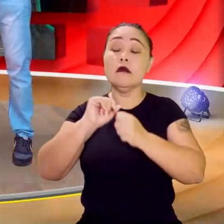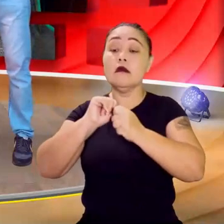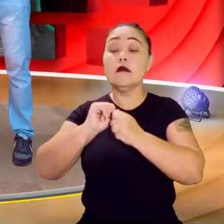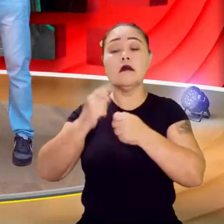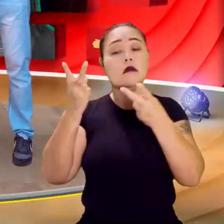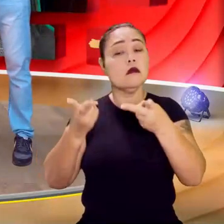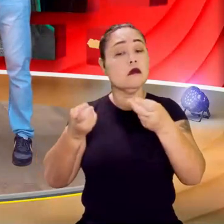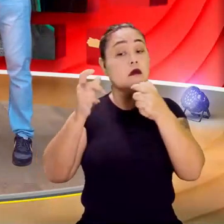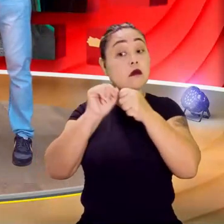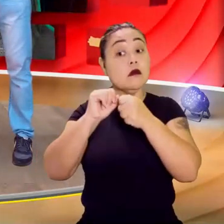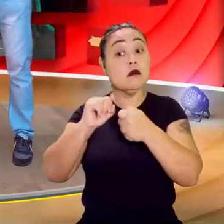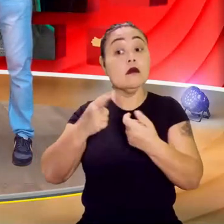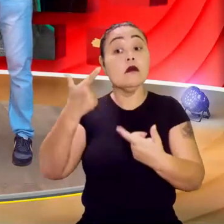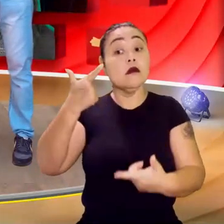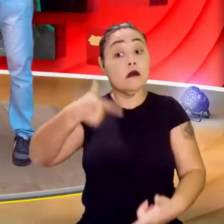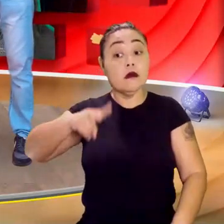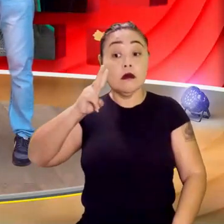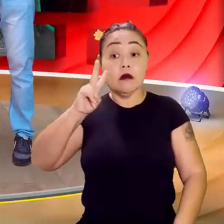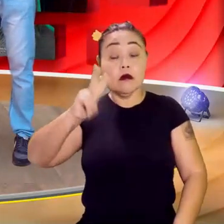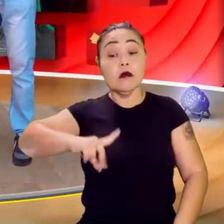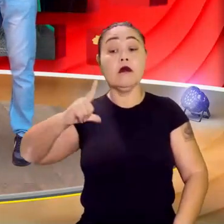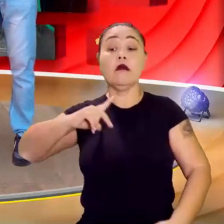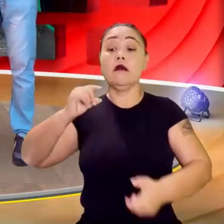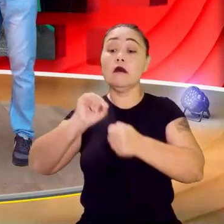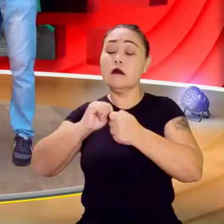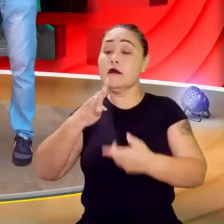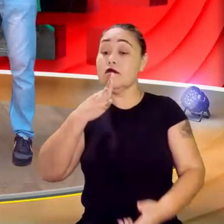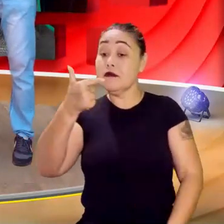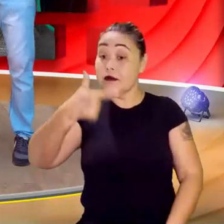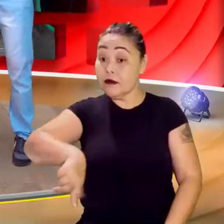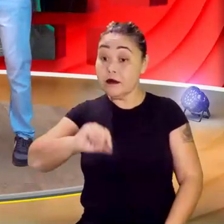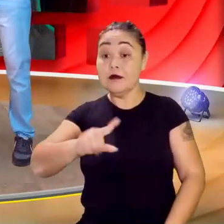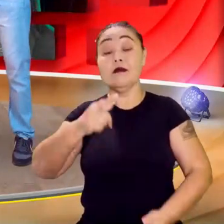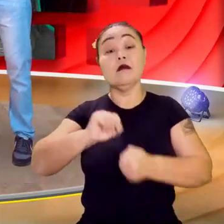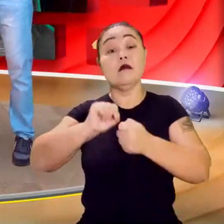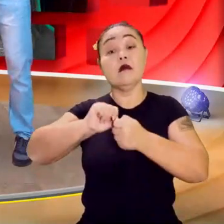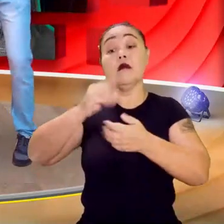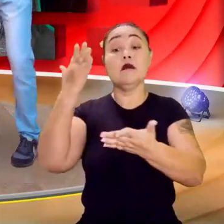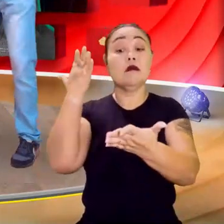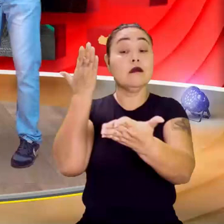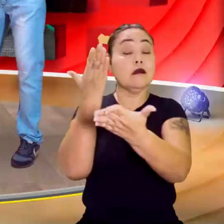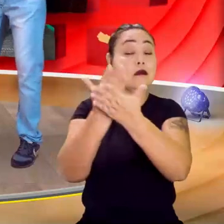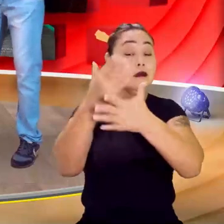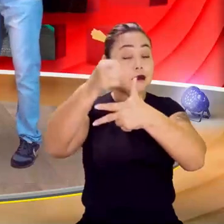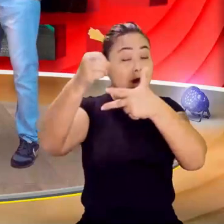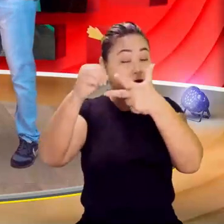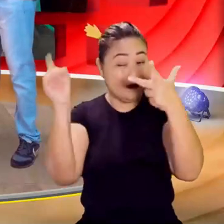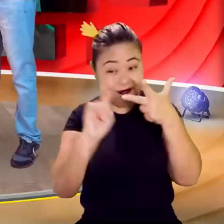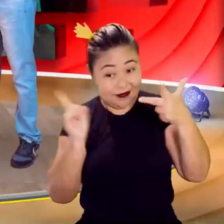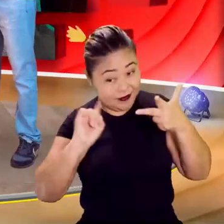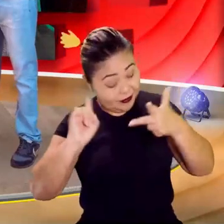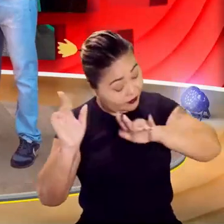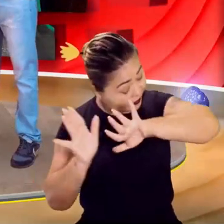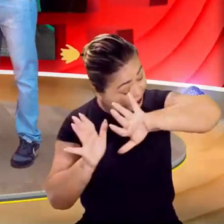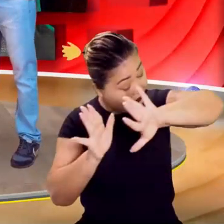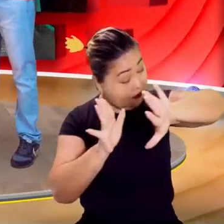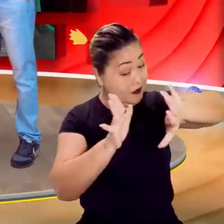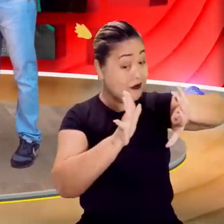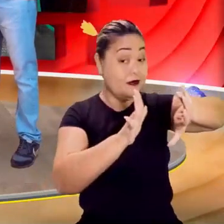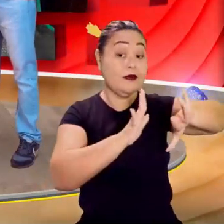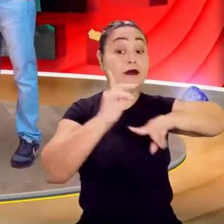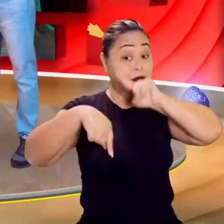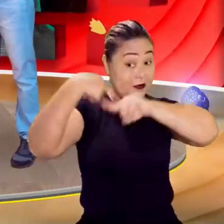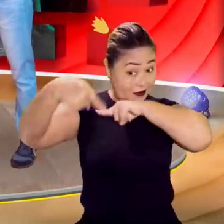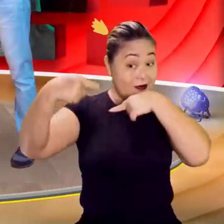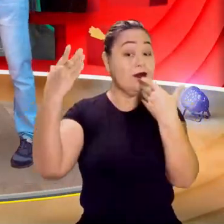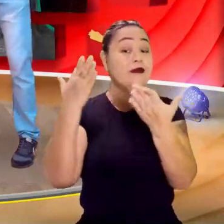algumas coisas. Uhum. E nada melhor do que rever e reconhecer do que uma aula do Enem. Não! Do que um quiz. A aula do Enem é